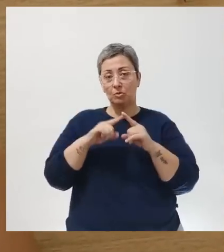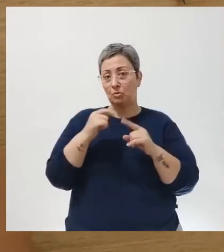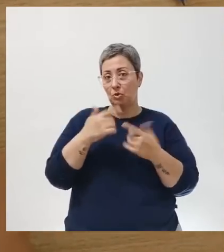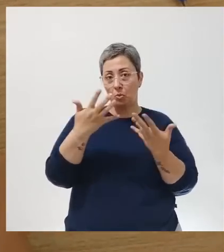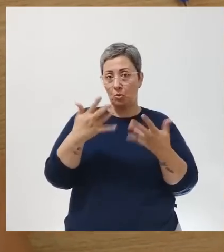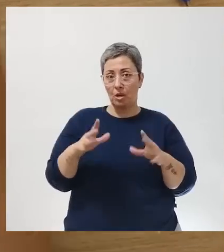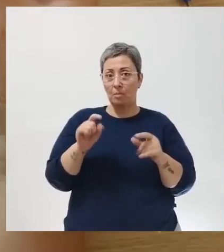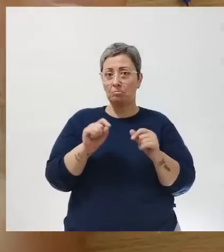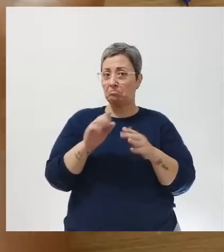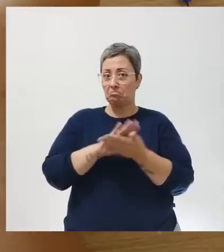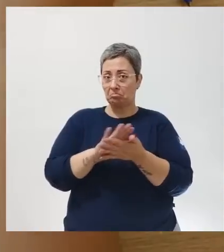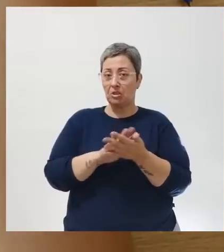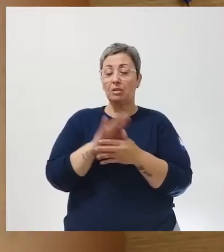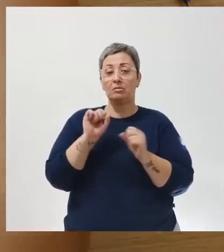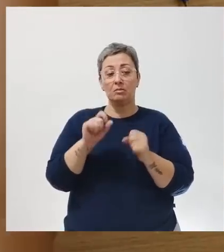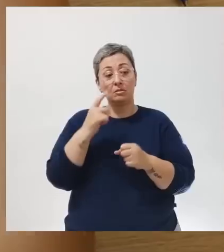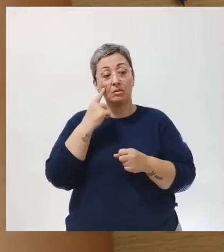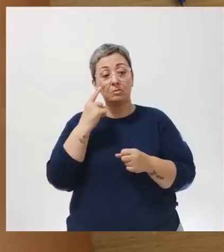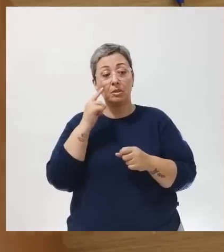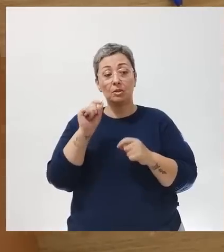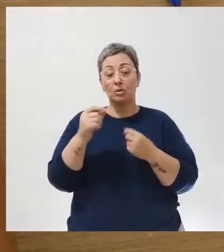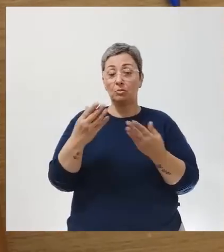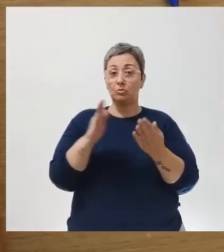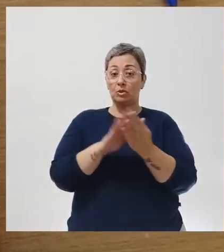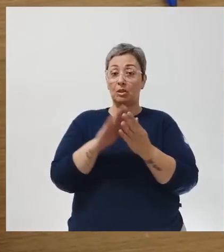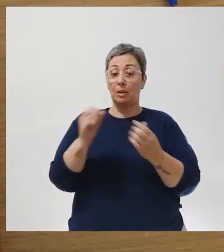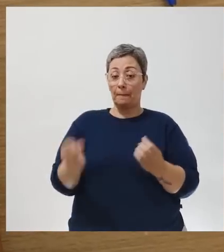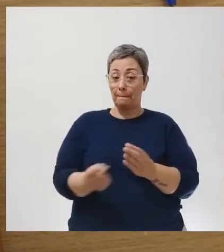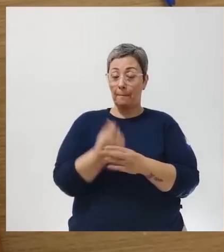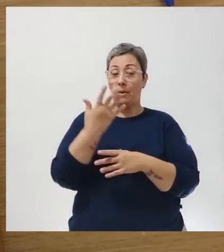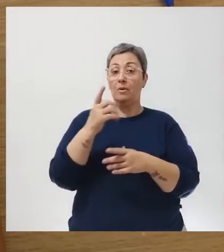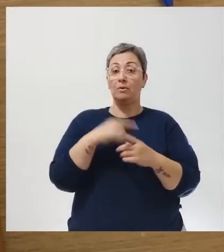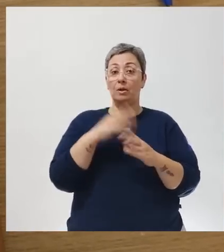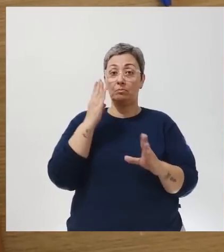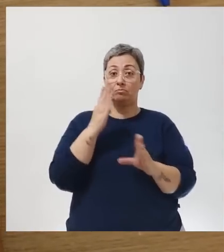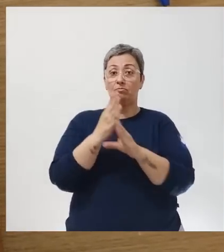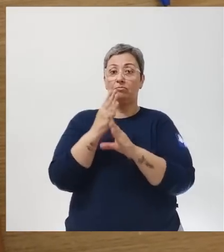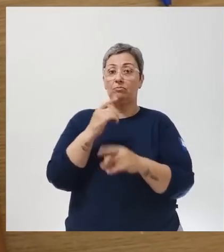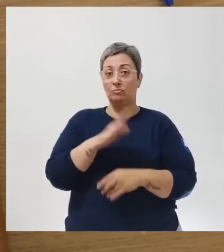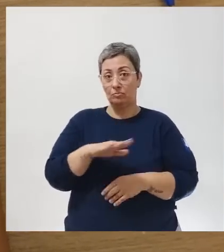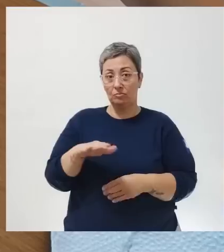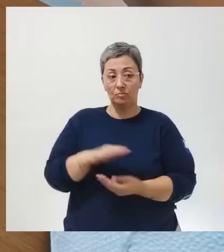quiser fazer nada também, só deixa o desenho aparecer para a criança adivinhar.